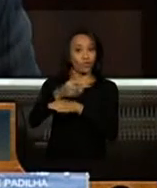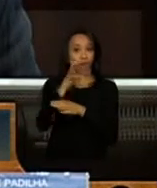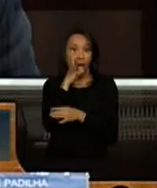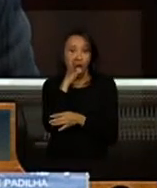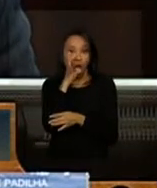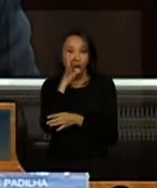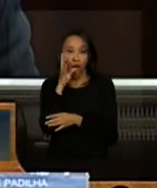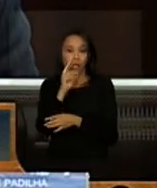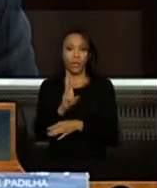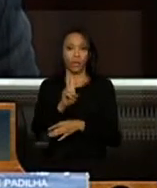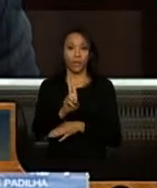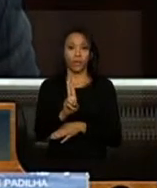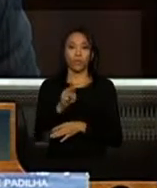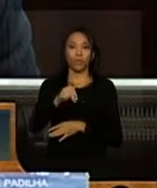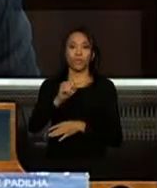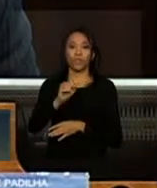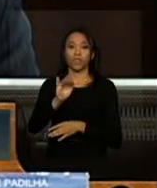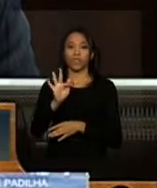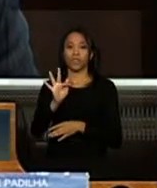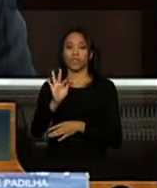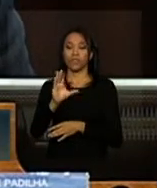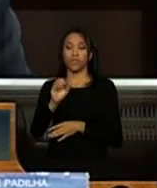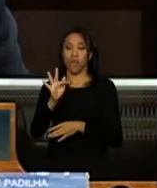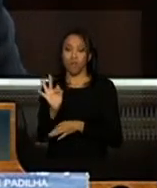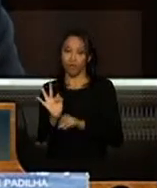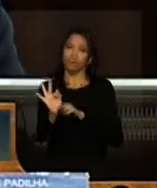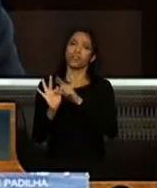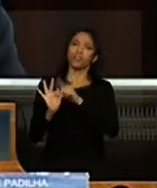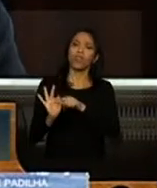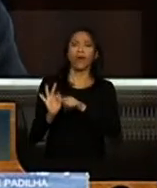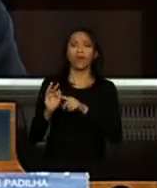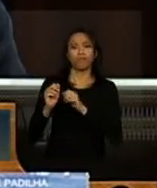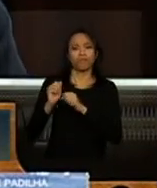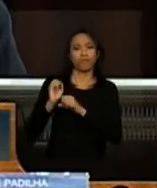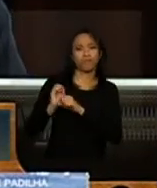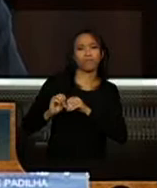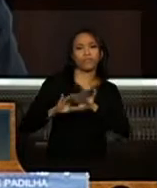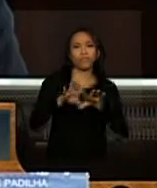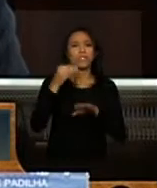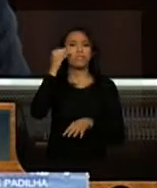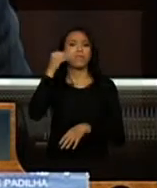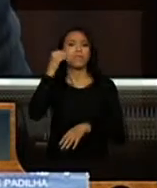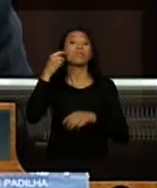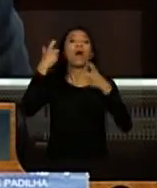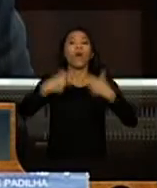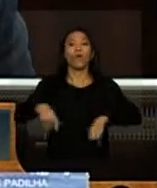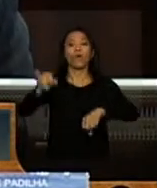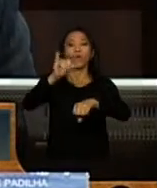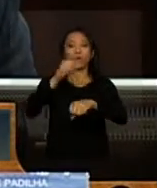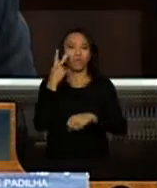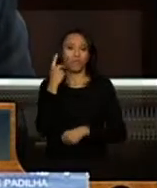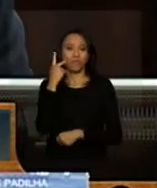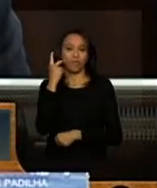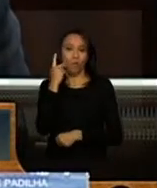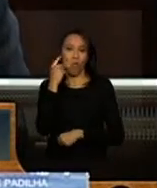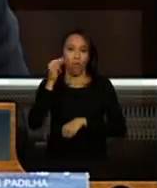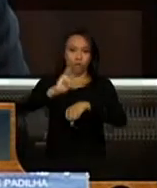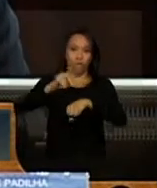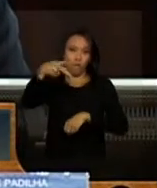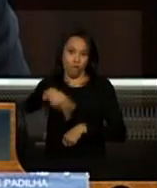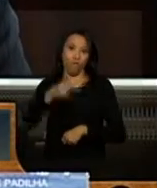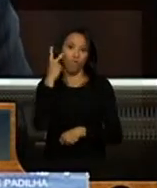que o Unicef produziu, pegando a experiência da cidade de Fortaleza, eu sei que pegou também de outras